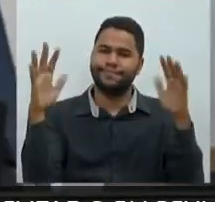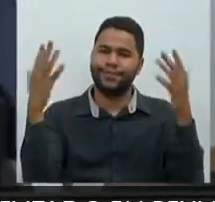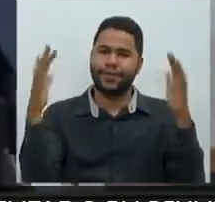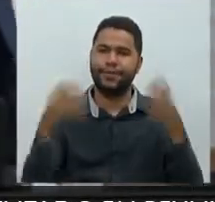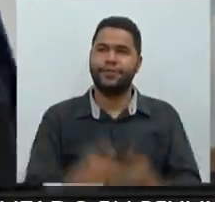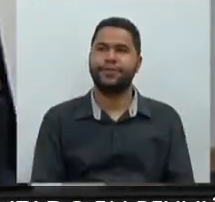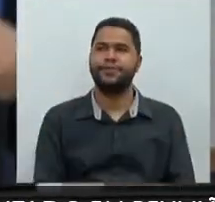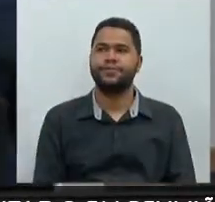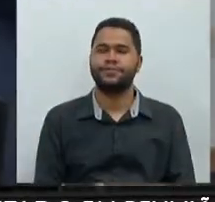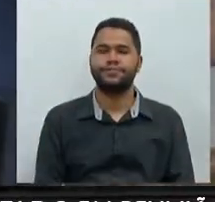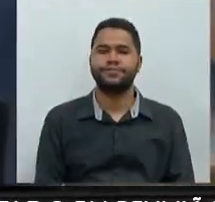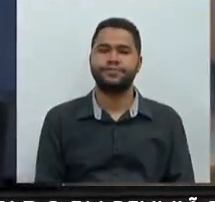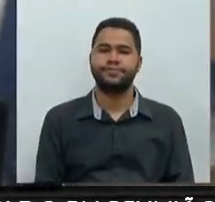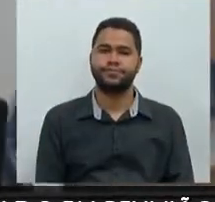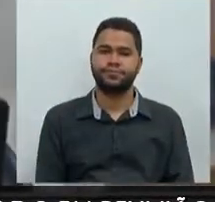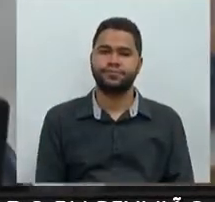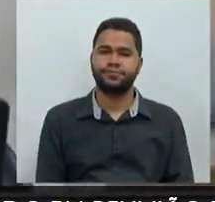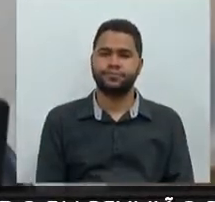Obrigado,